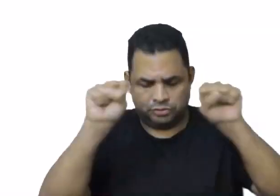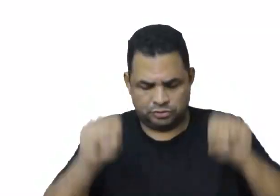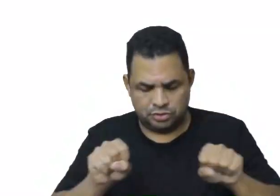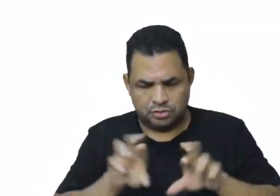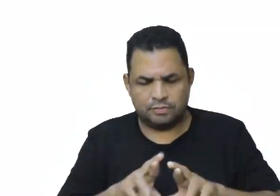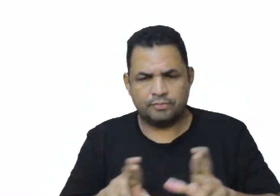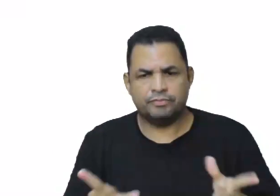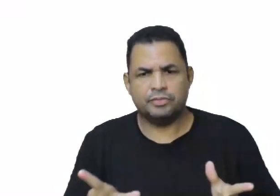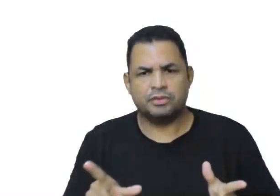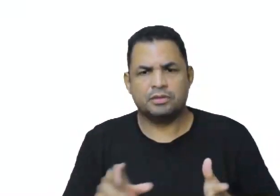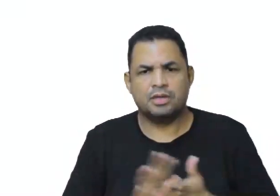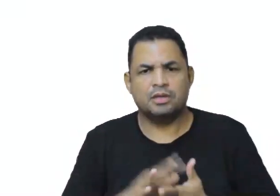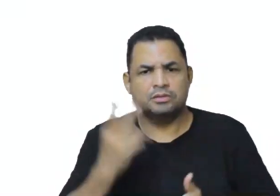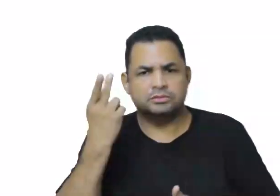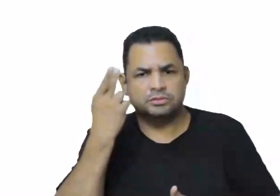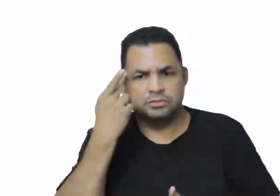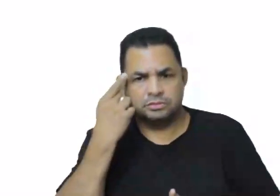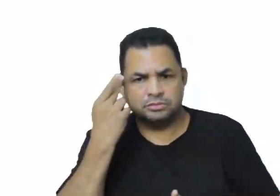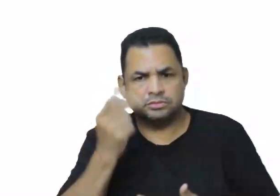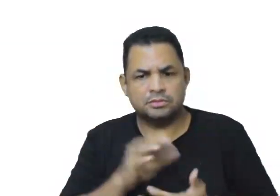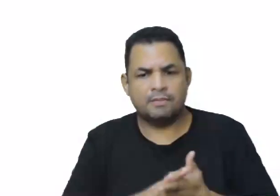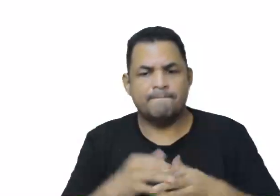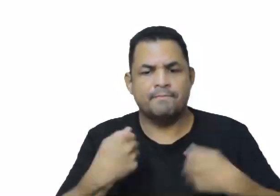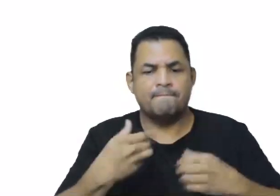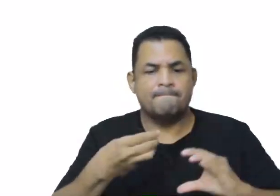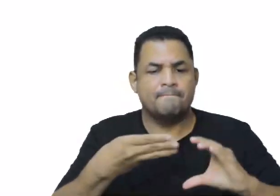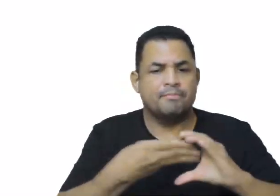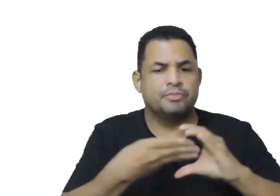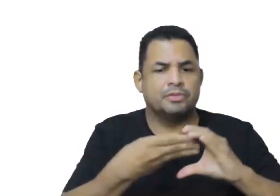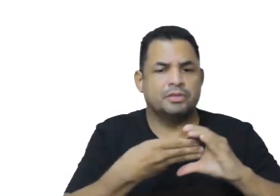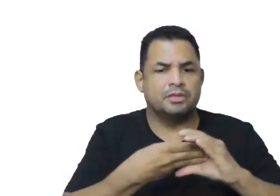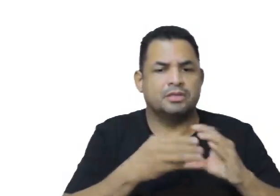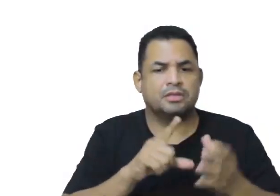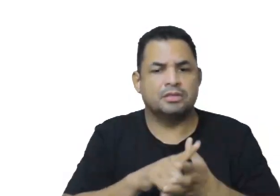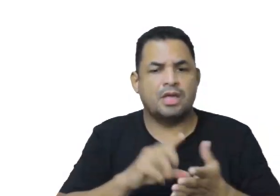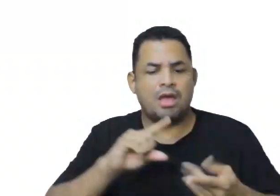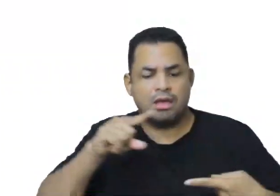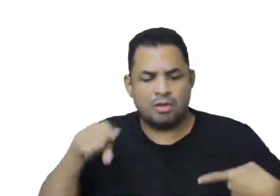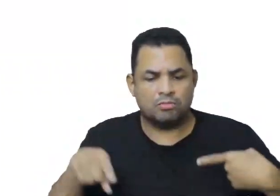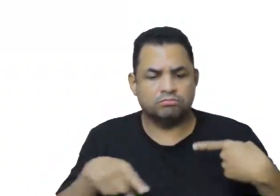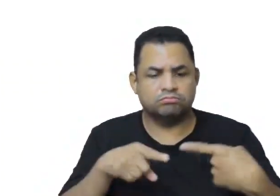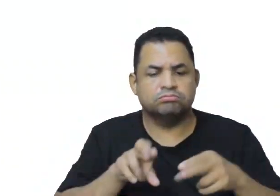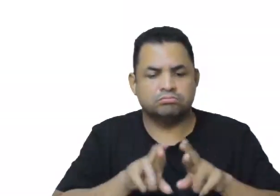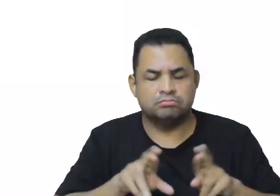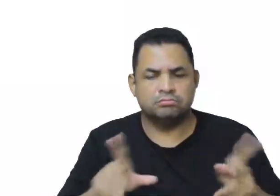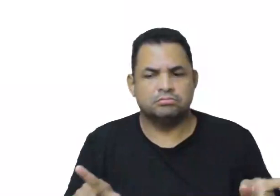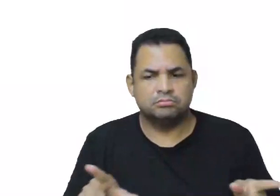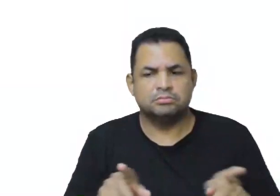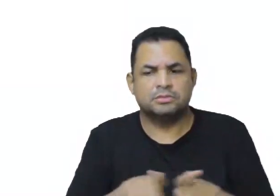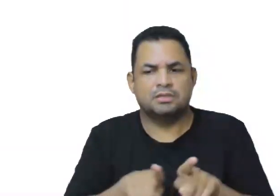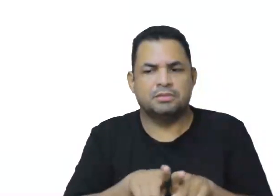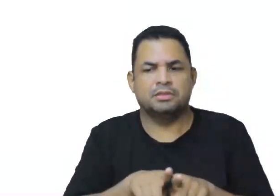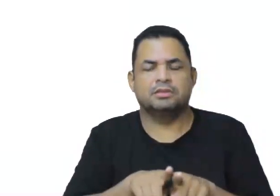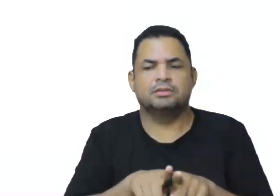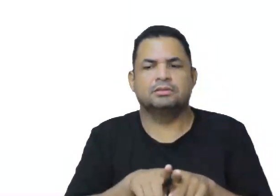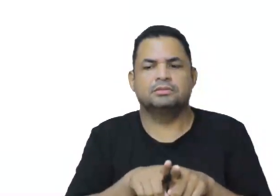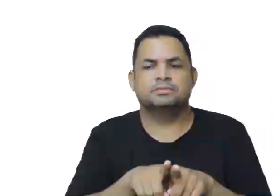diferentes, geralmente eles vão precisar de células que têm funções diferenciadas também, ou